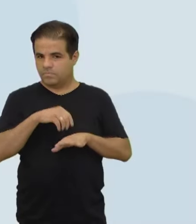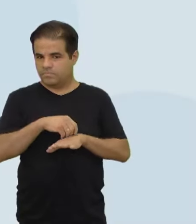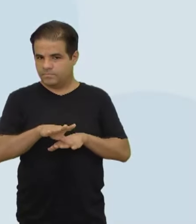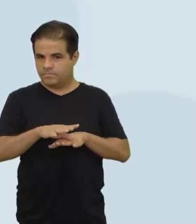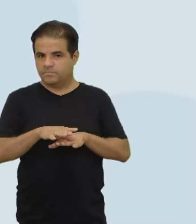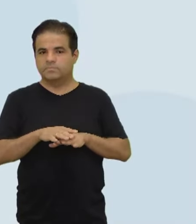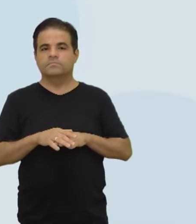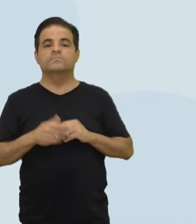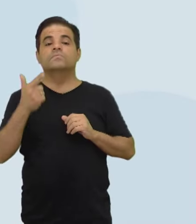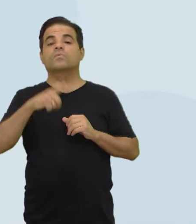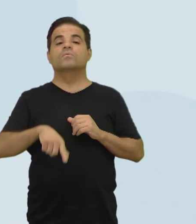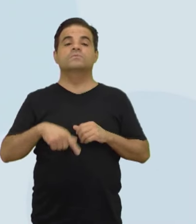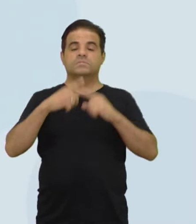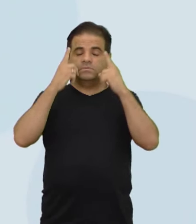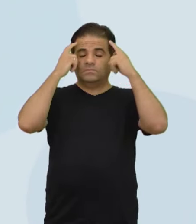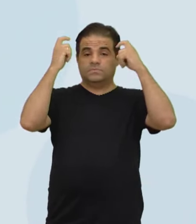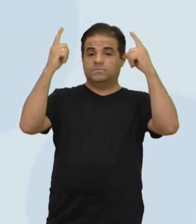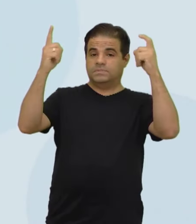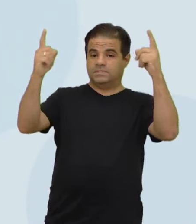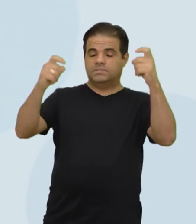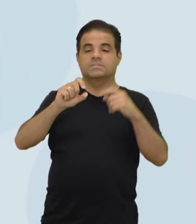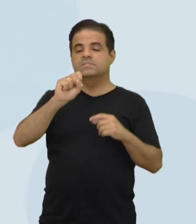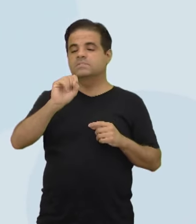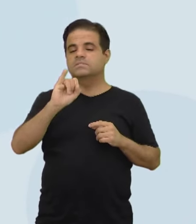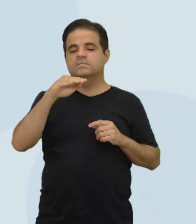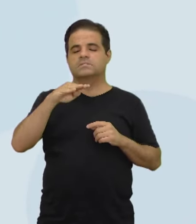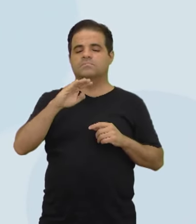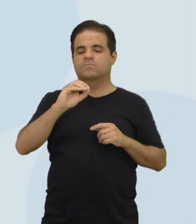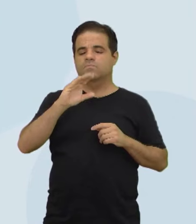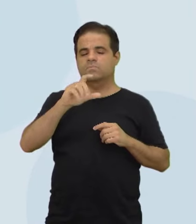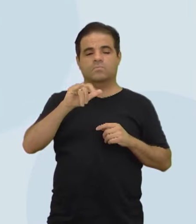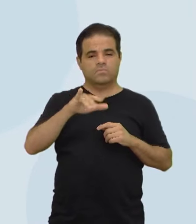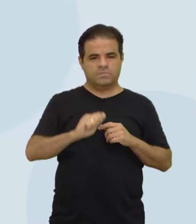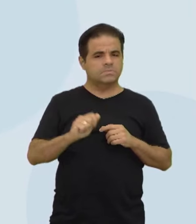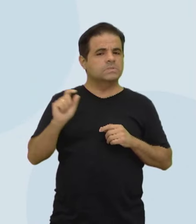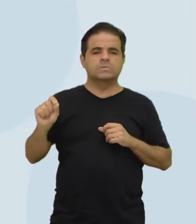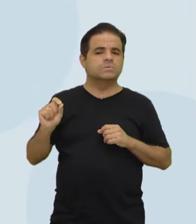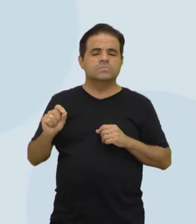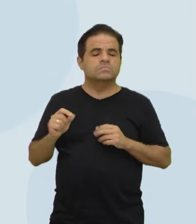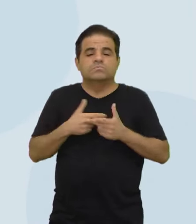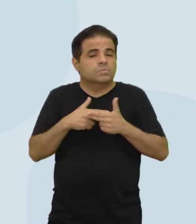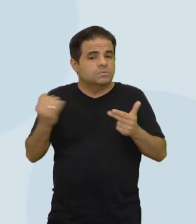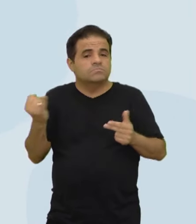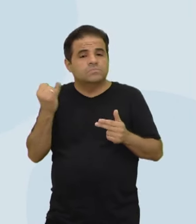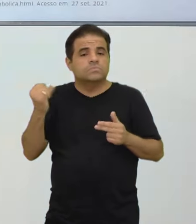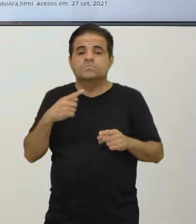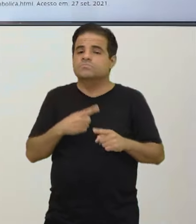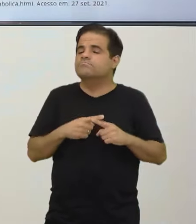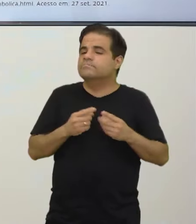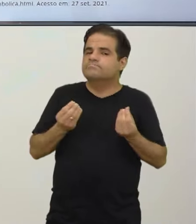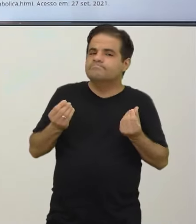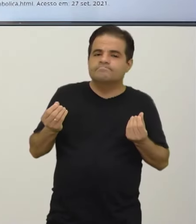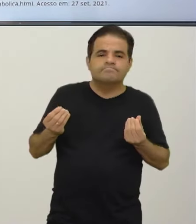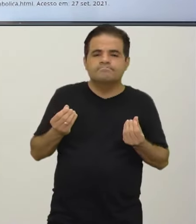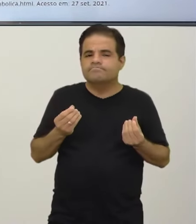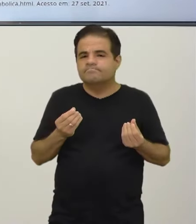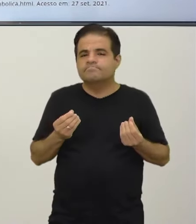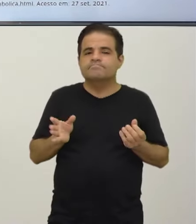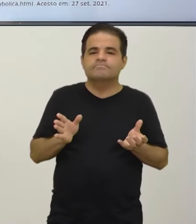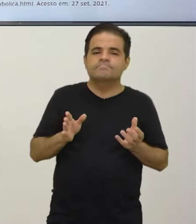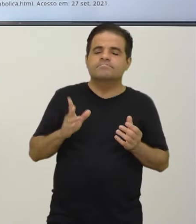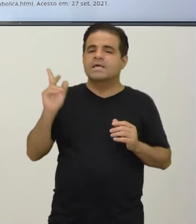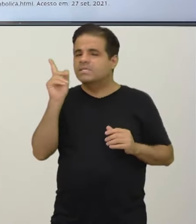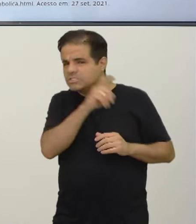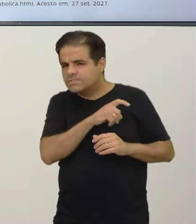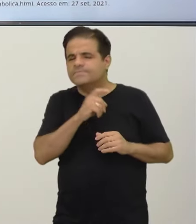violência simbólica, tá? A violência simbólica é algo muito importante porque ela é meio complicada,